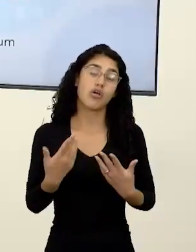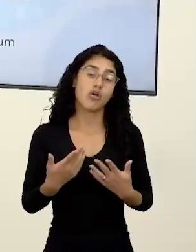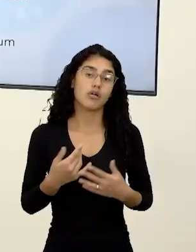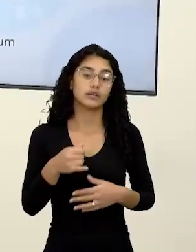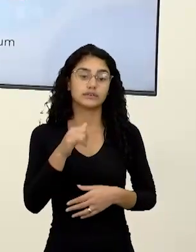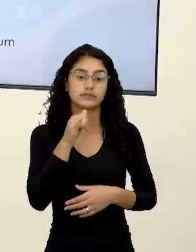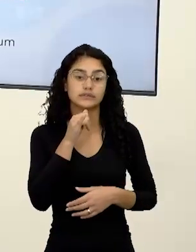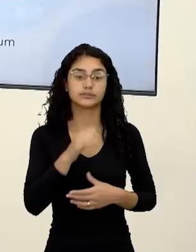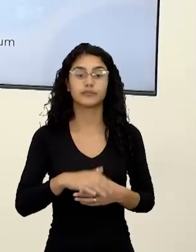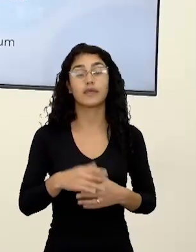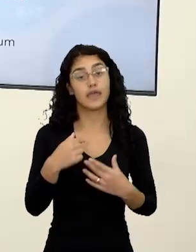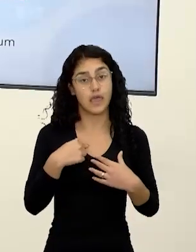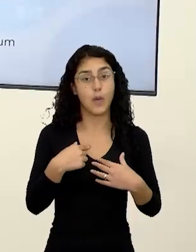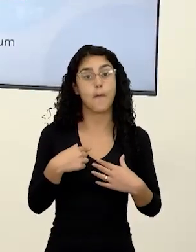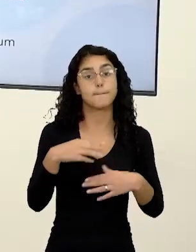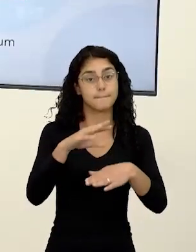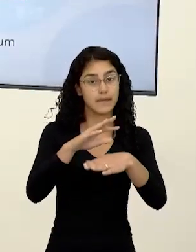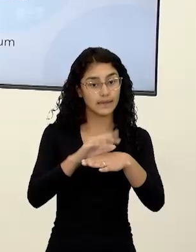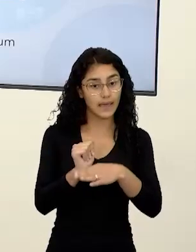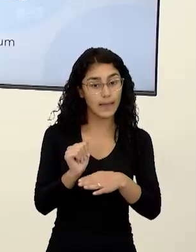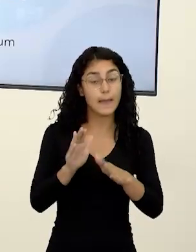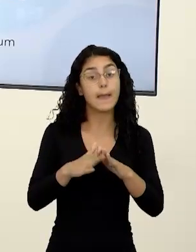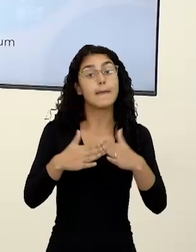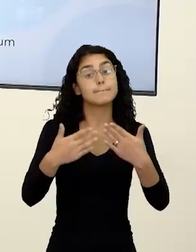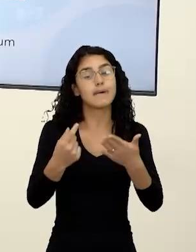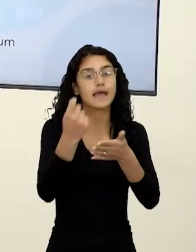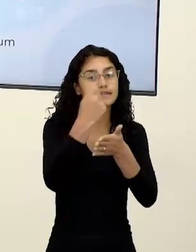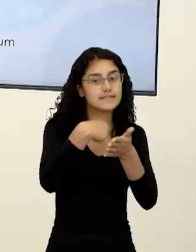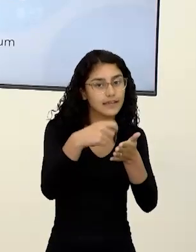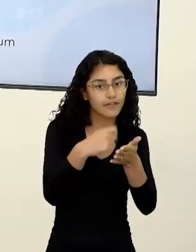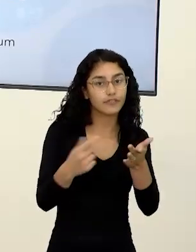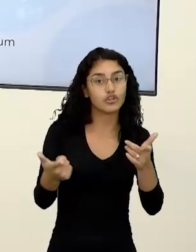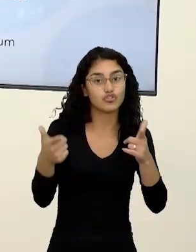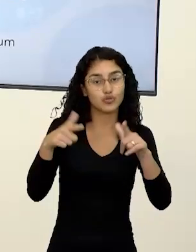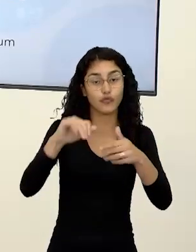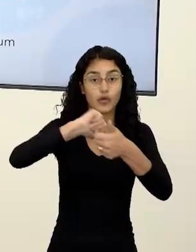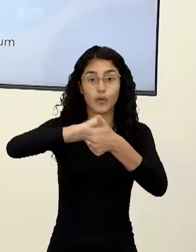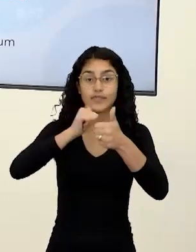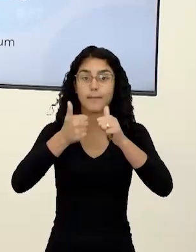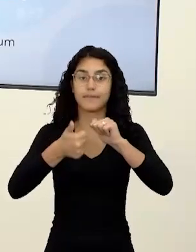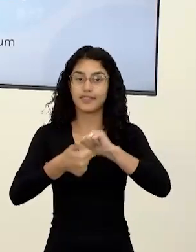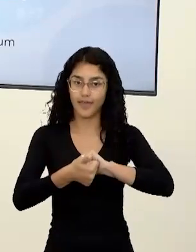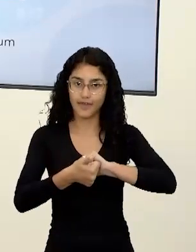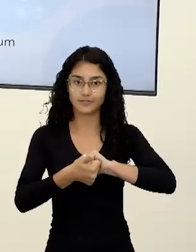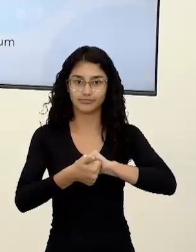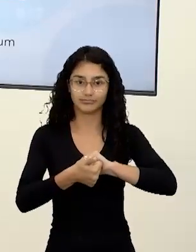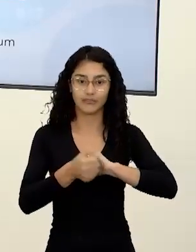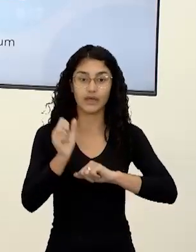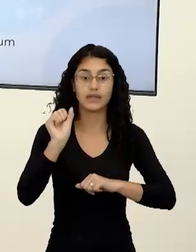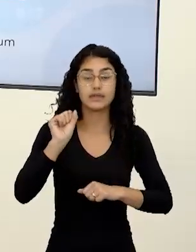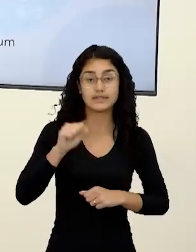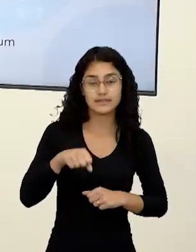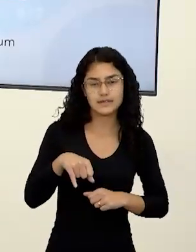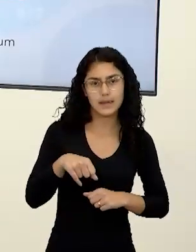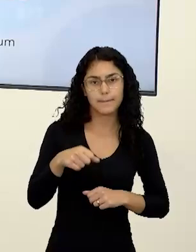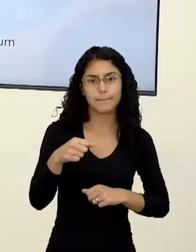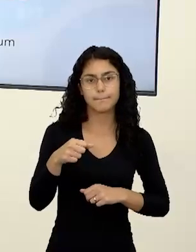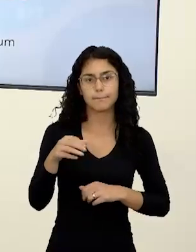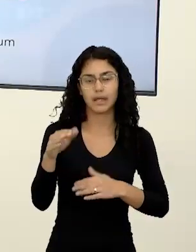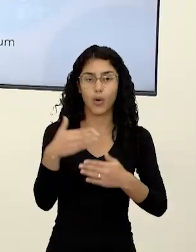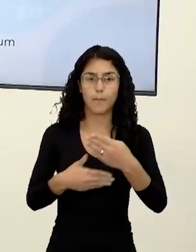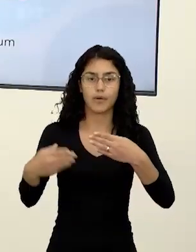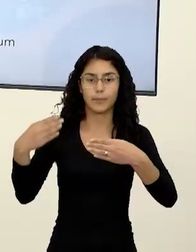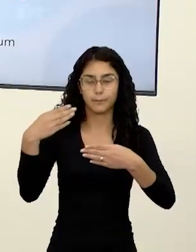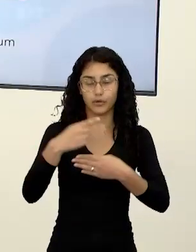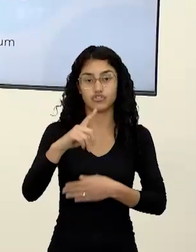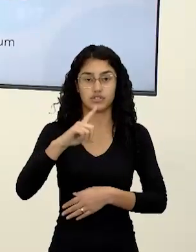quer dizer que eu tirei de algum lugar, mas eu reescrevi. Eu tenho como fonte, se você pegar o PowerPoint cru,